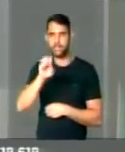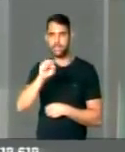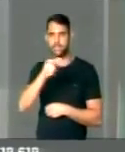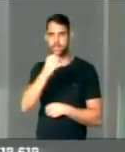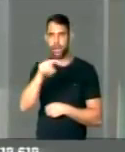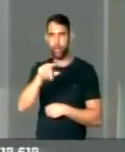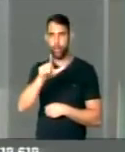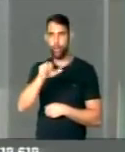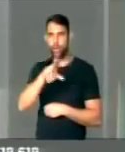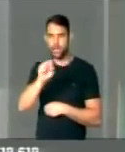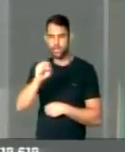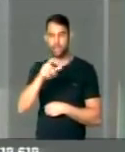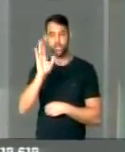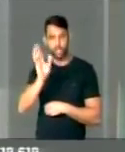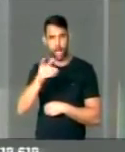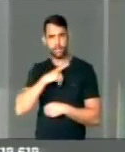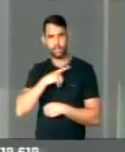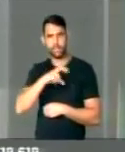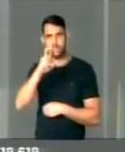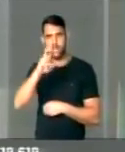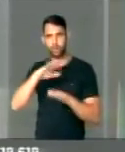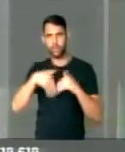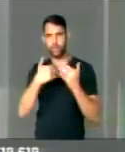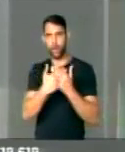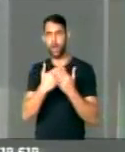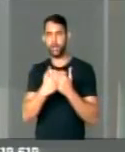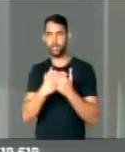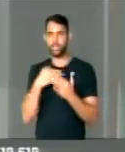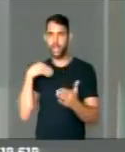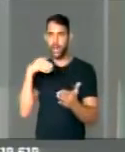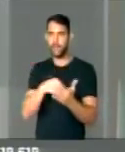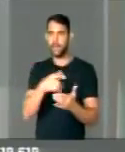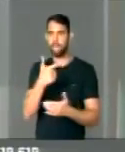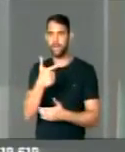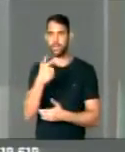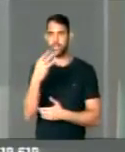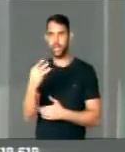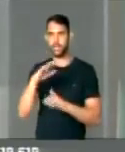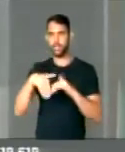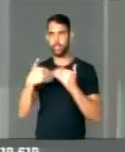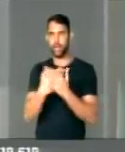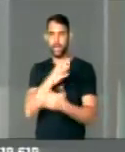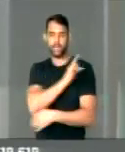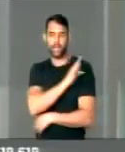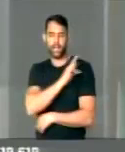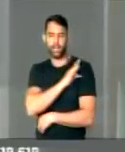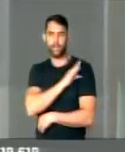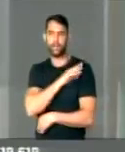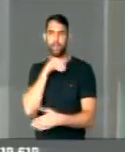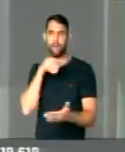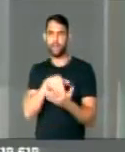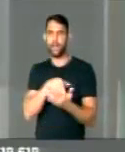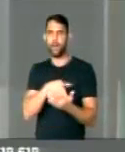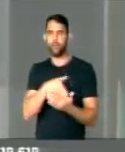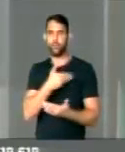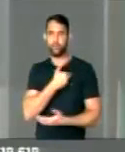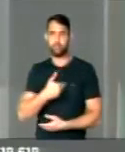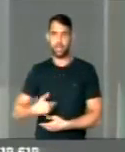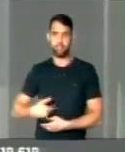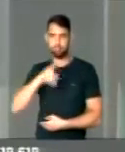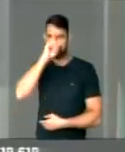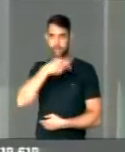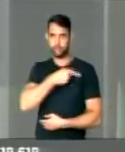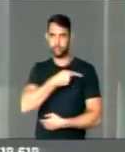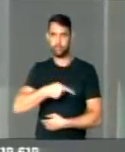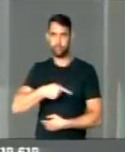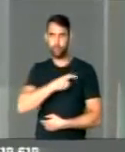5 em funcionamento já esse ano e nós chegaremos até 23 ao final do mandato do governador Flávio Dino. E alguém pode perguntar, mas